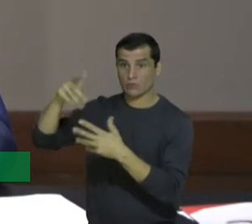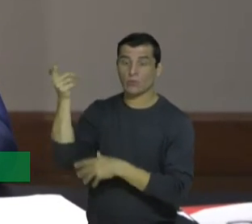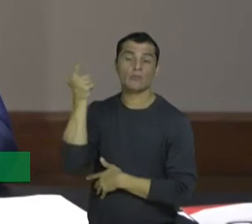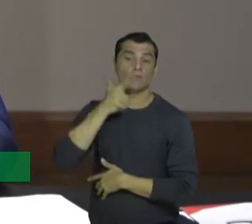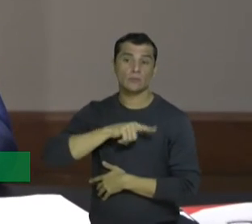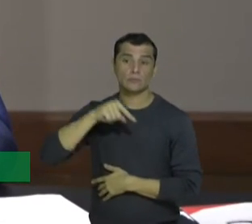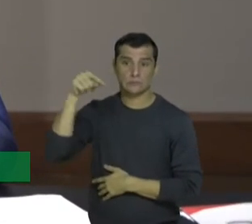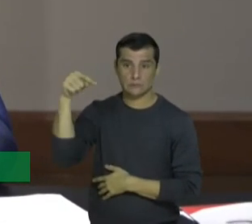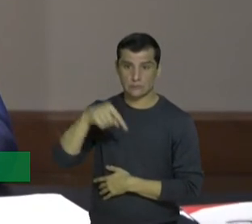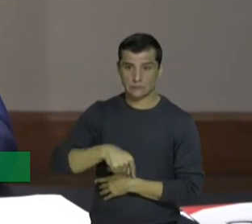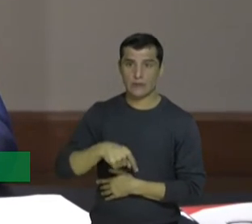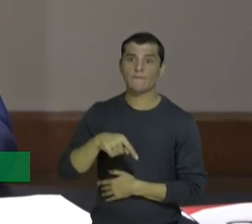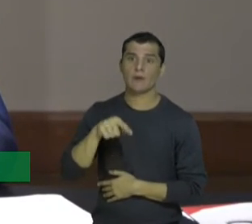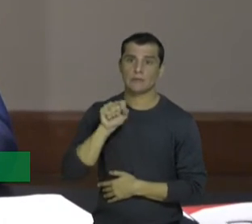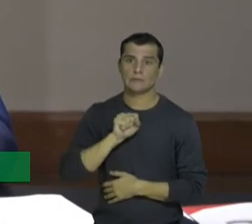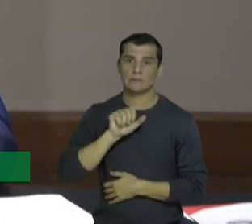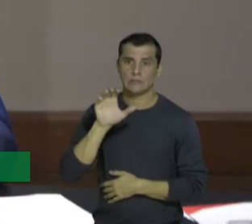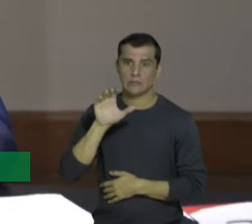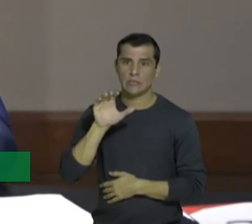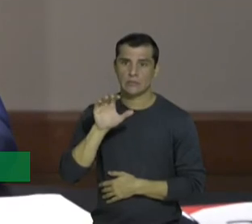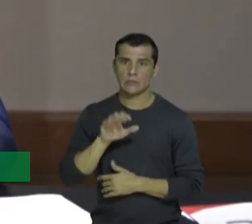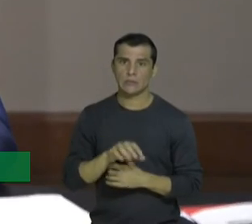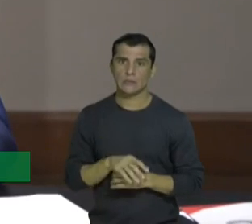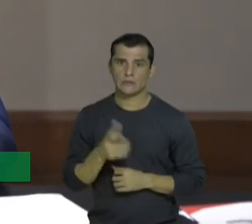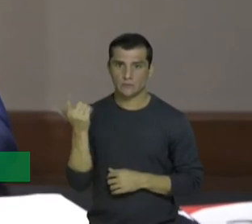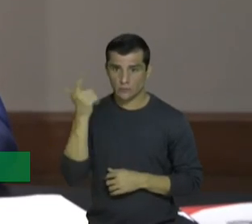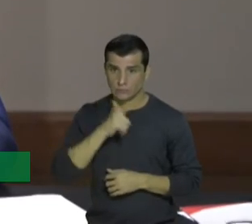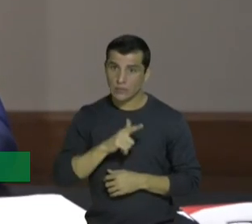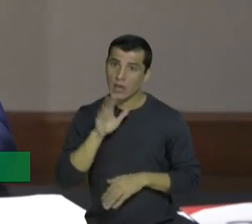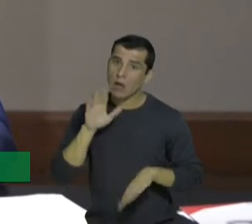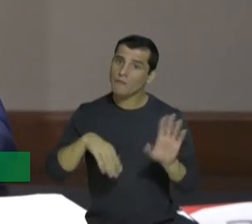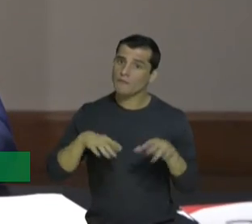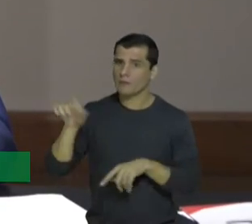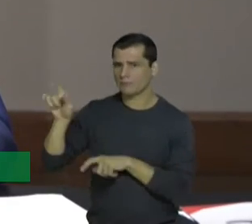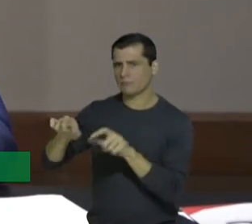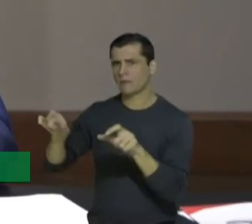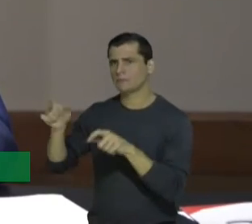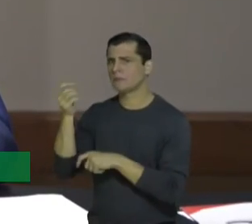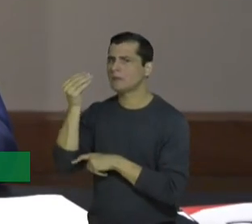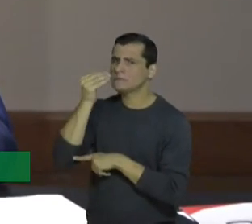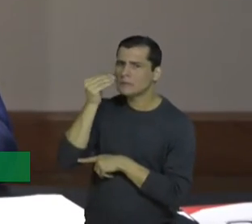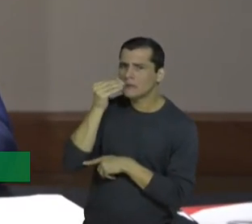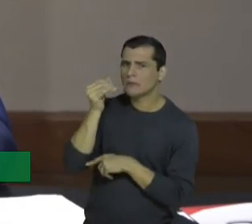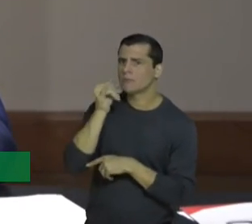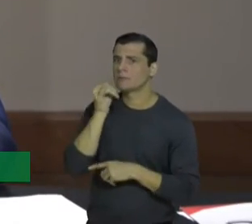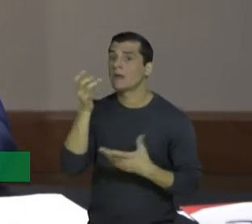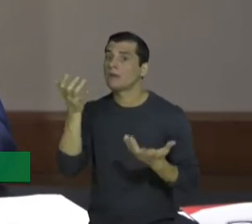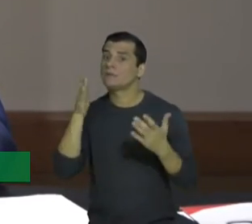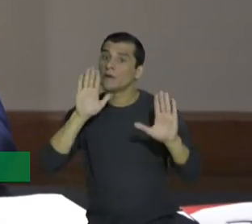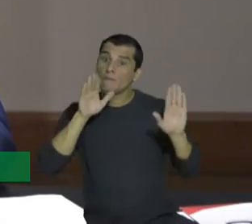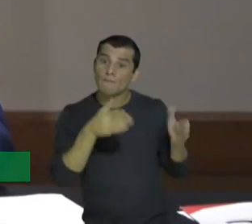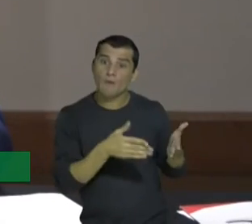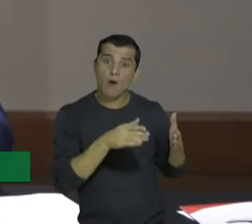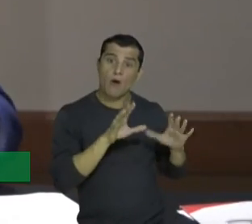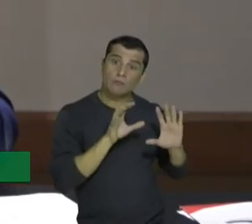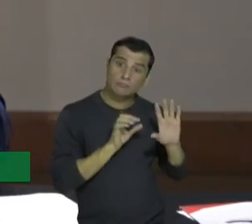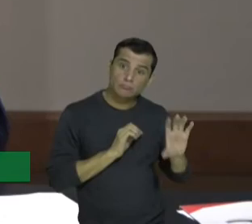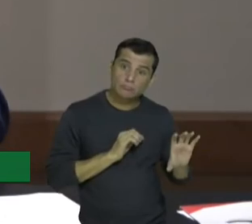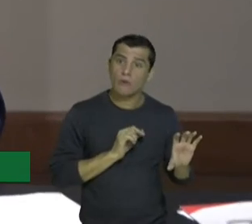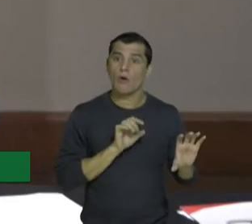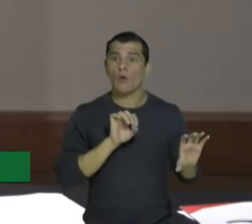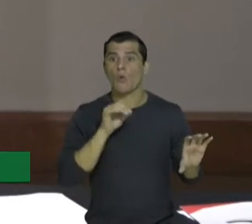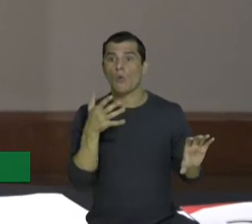nós mesmo que você Tente se se tornar extremamente local ou regional não